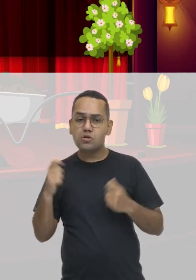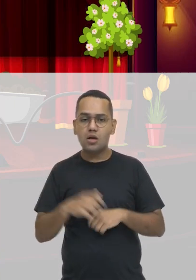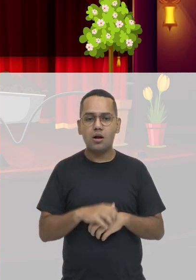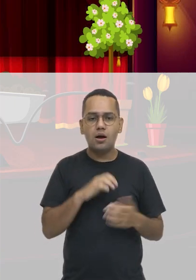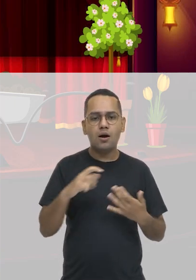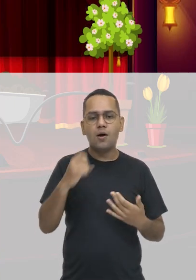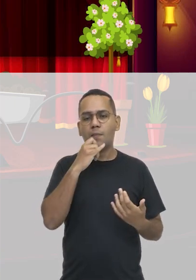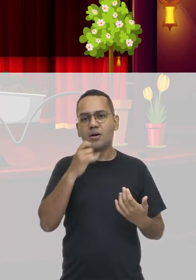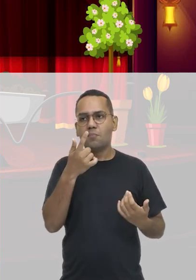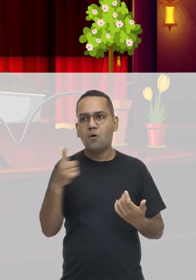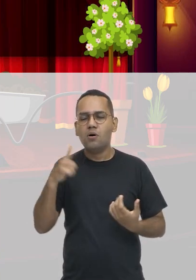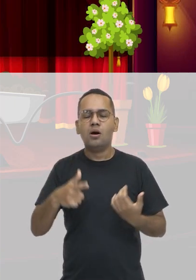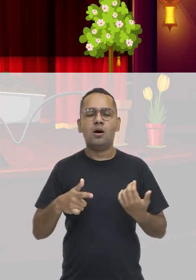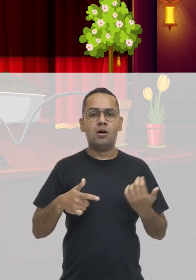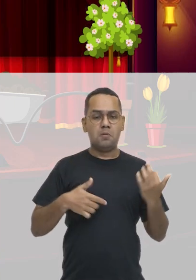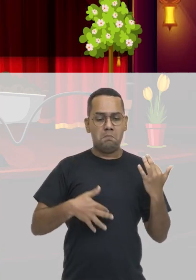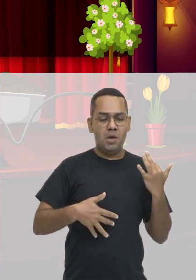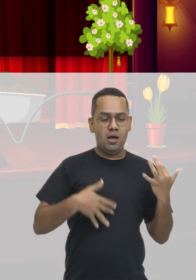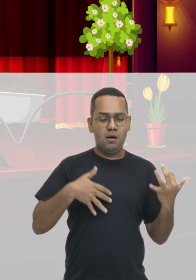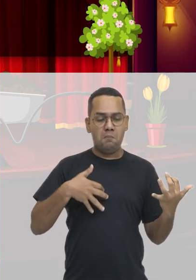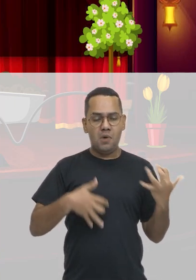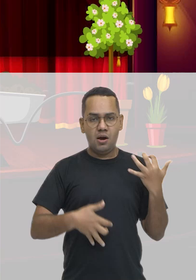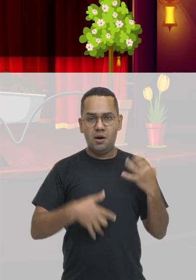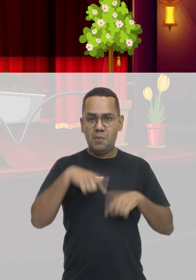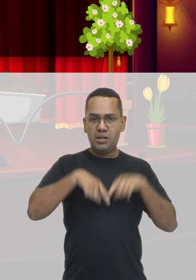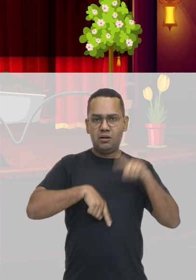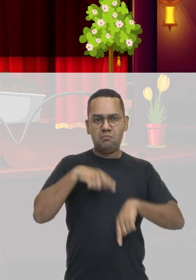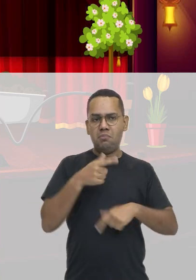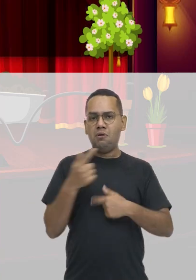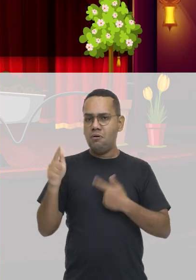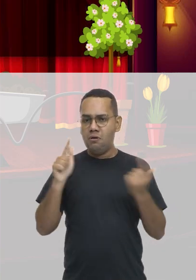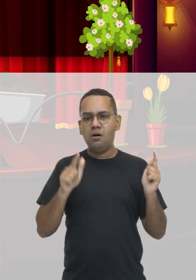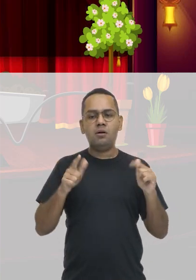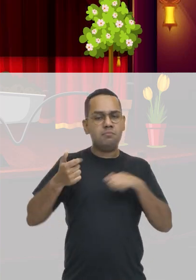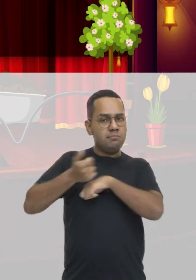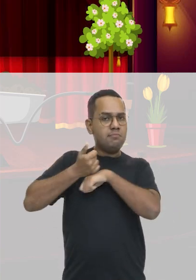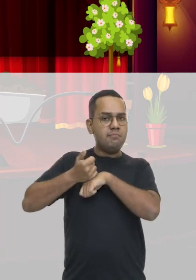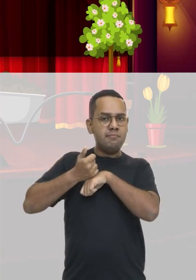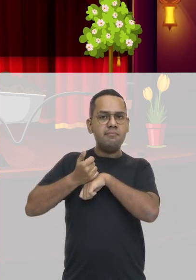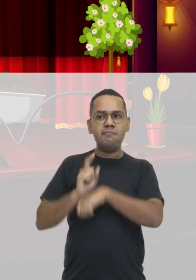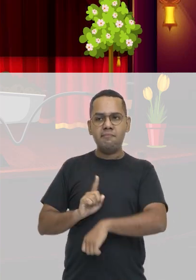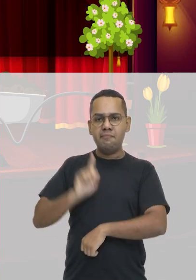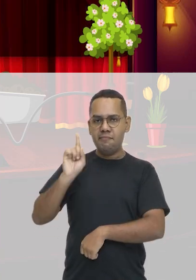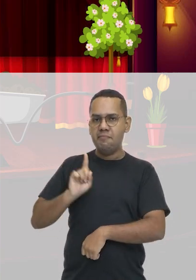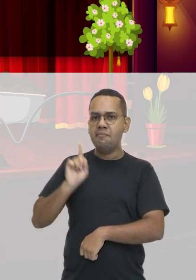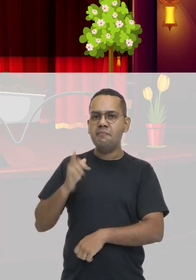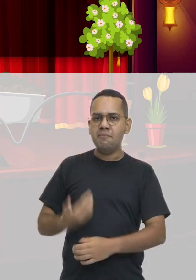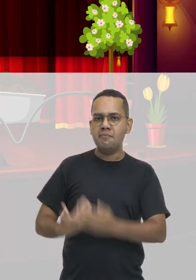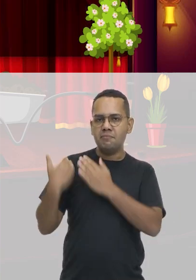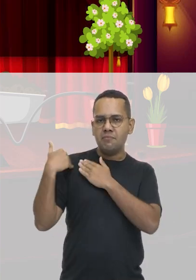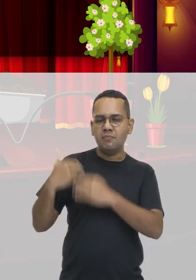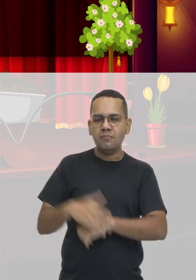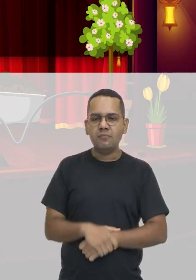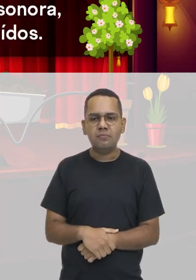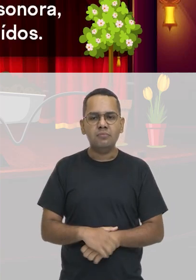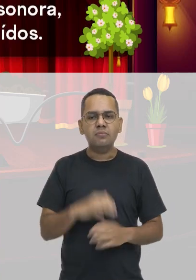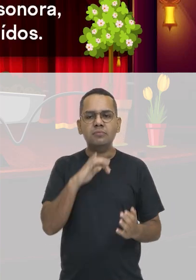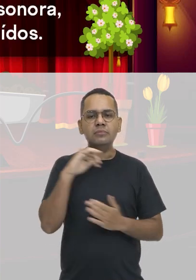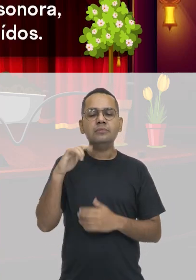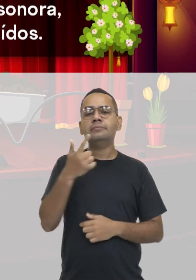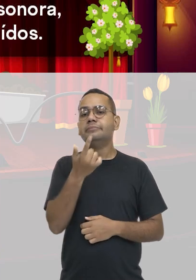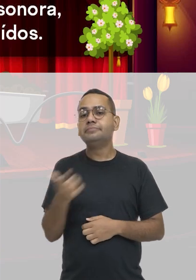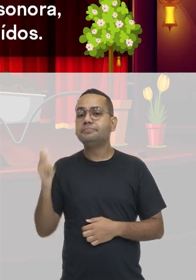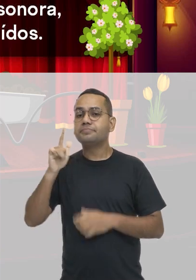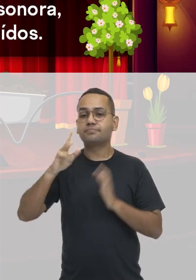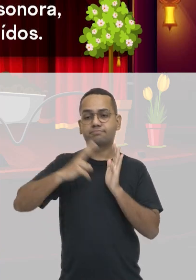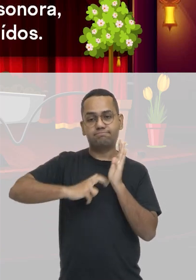o timbre de um violino. Então, isso tudo é responsabilidade da sonoplastia. E aí nós temos o vocabulário